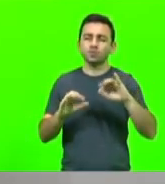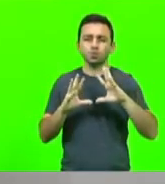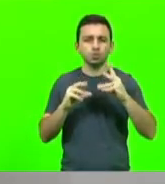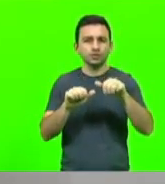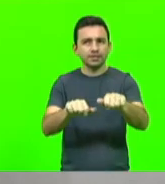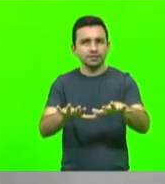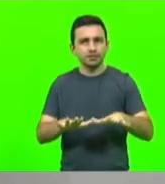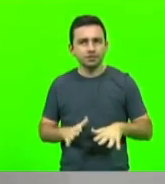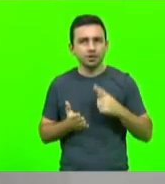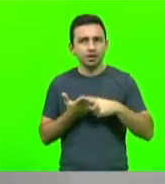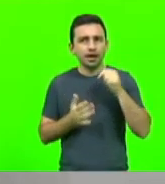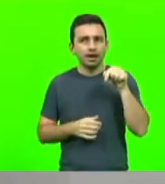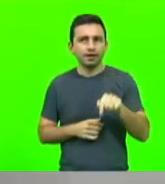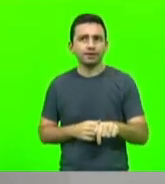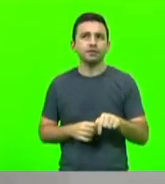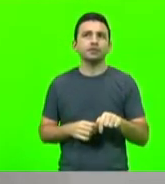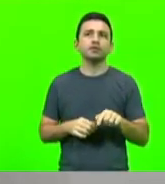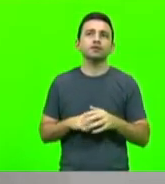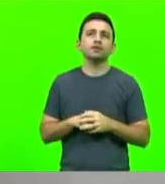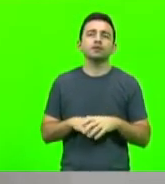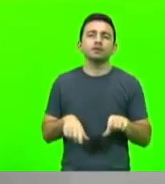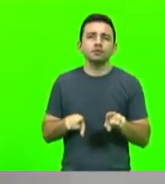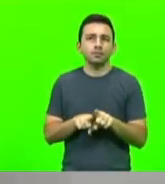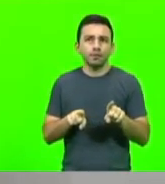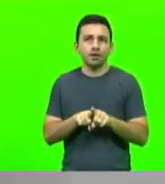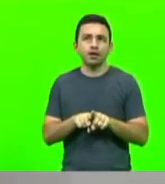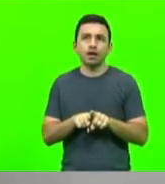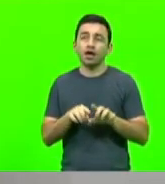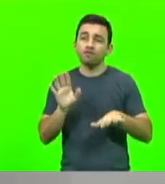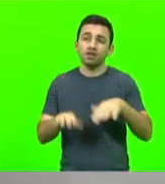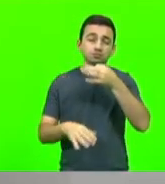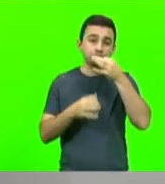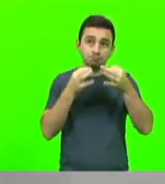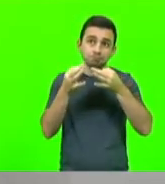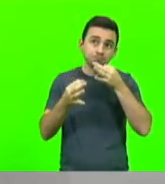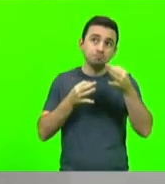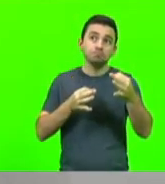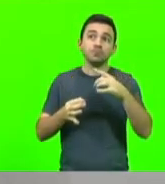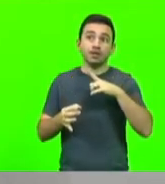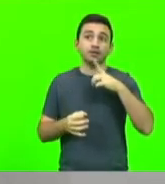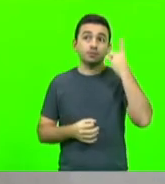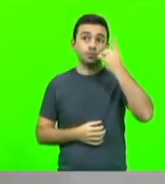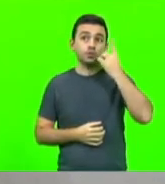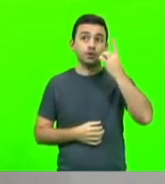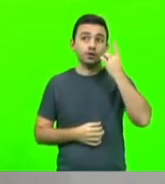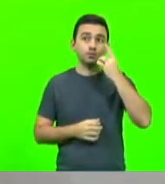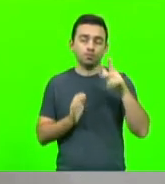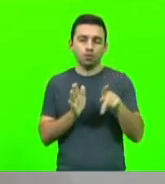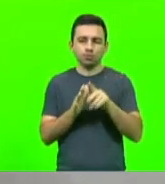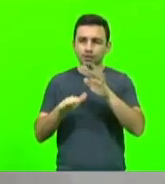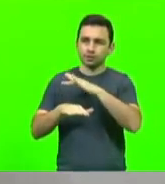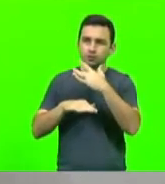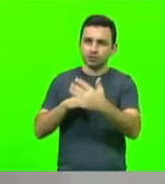muitas vezes, ali até o depoimento de um ou outro deputado na nossa rede social.